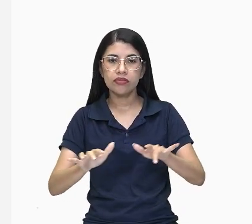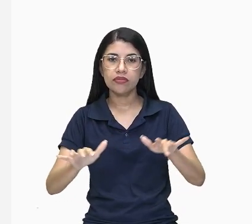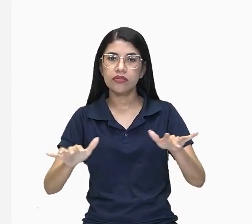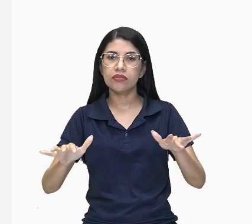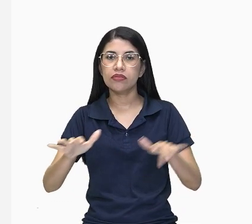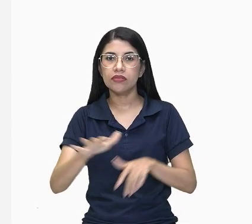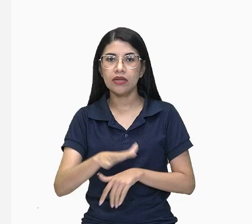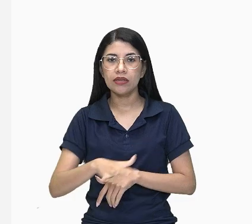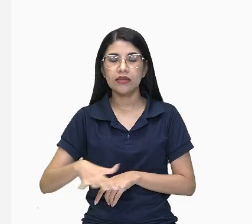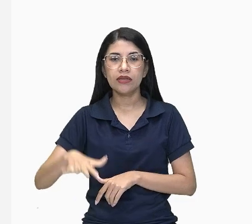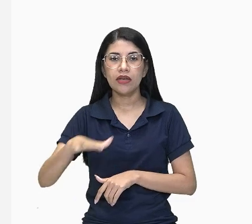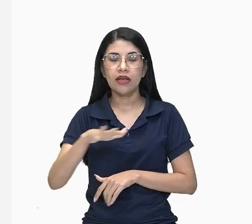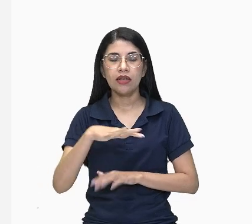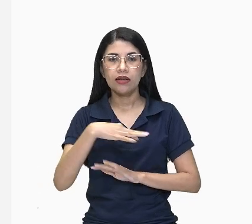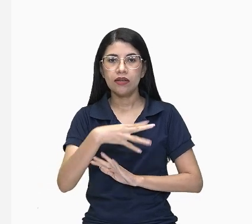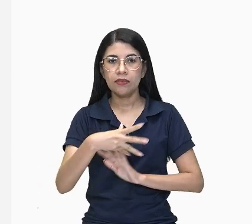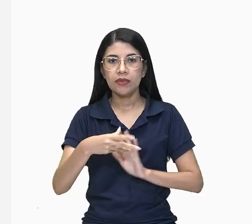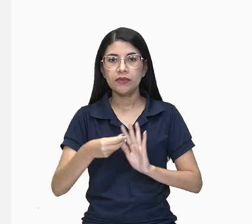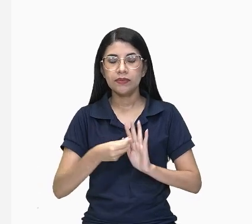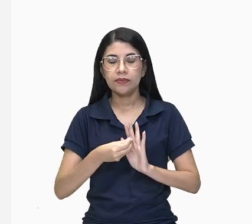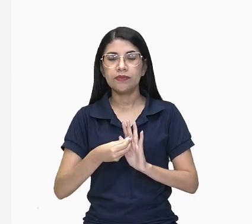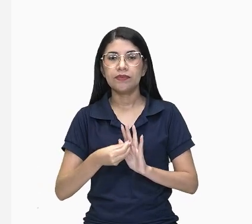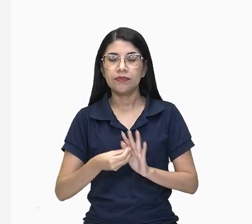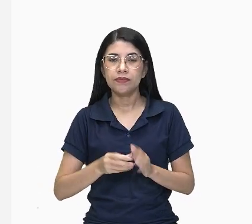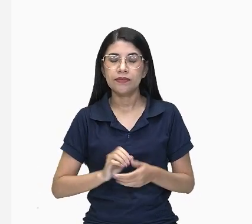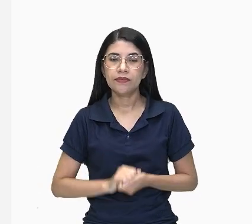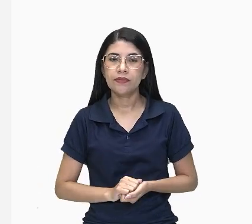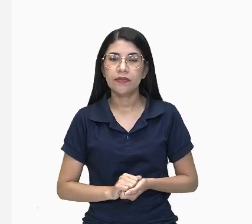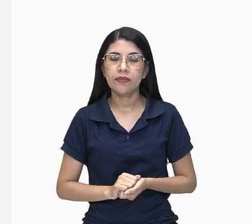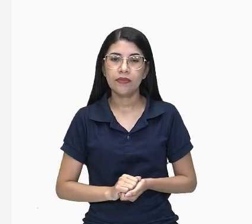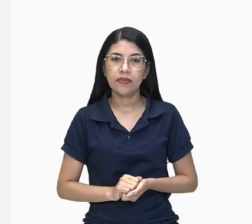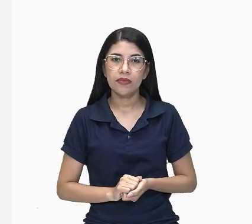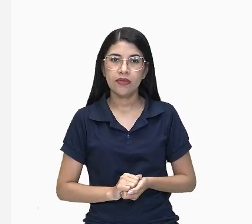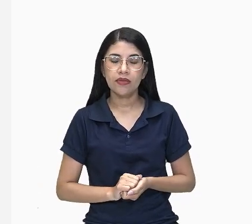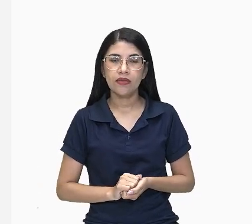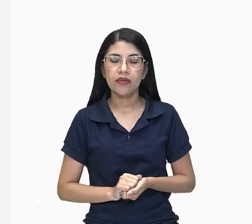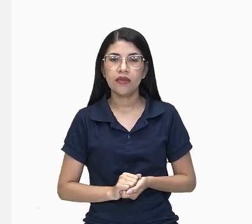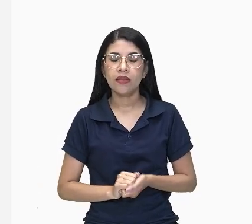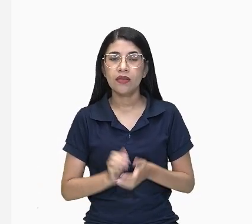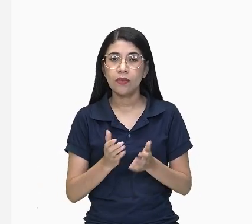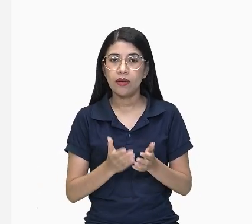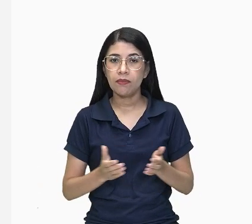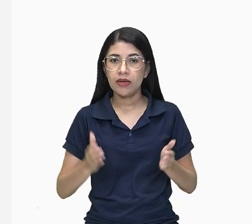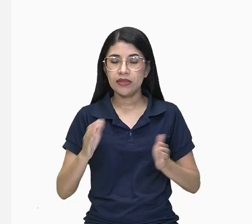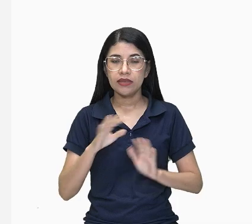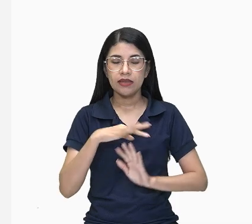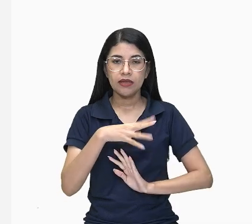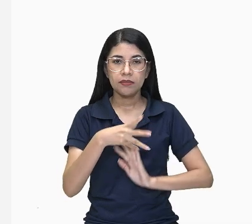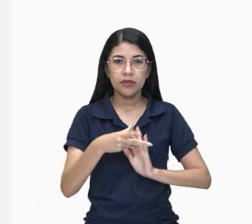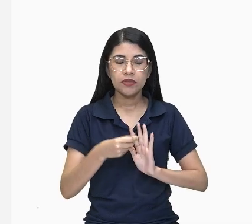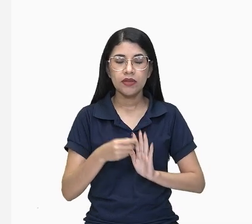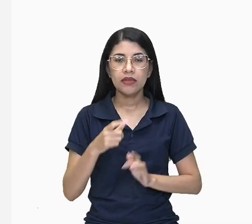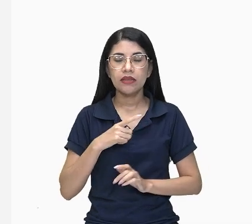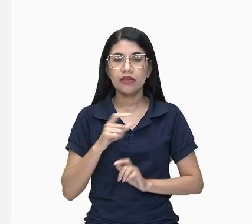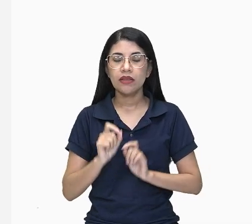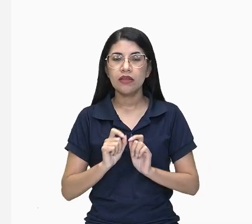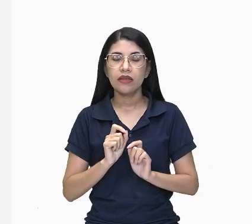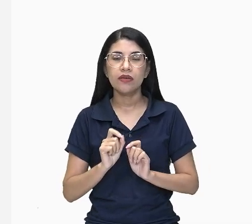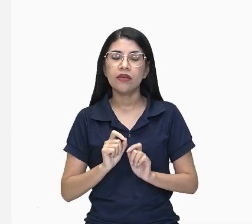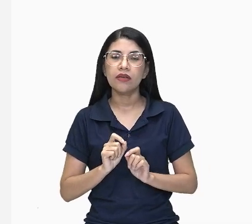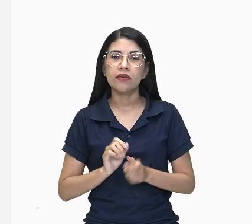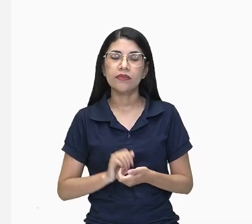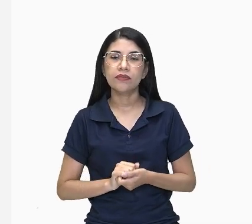nossa região. Sendo que a bacia amazônica, ela tem assim uma contribuição